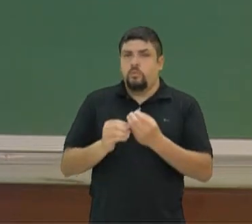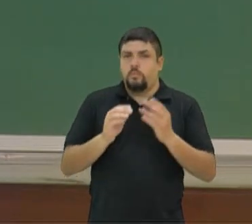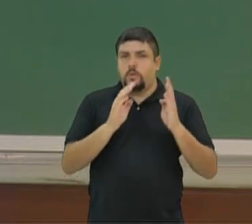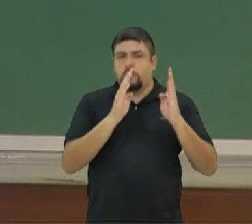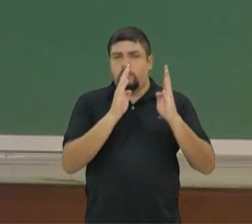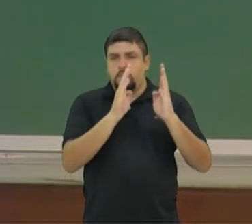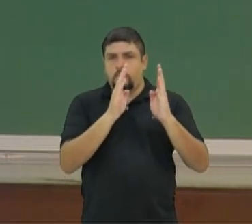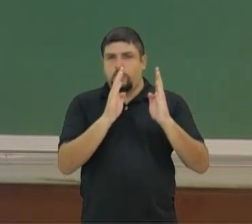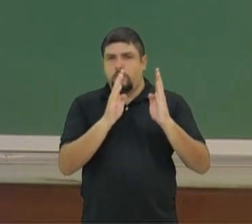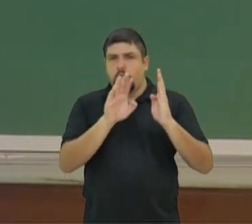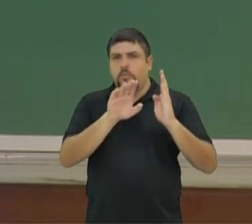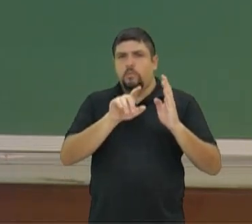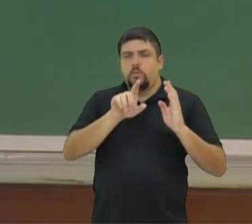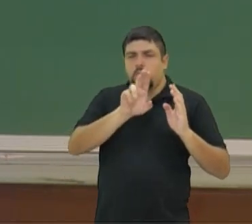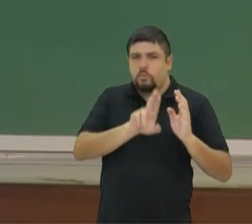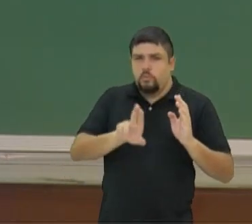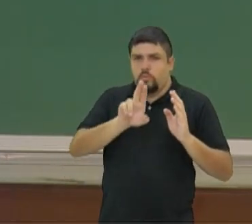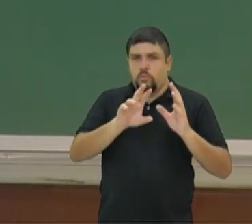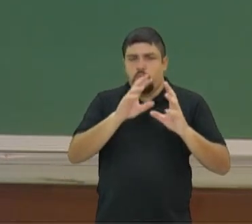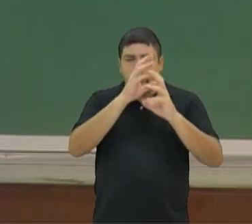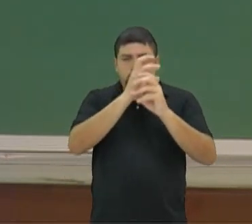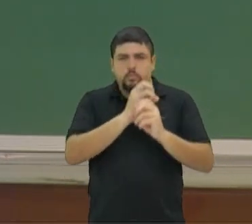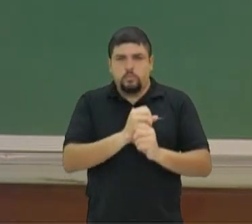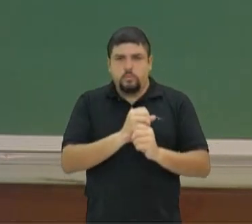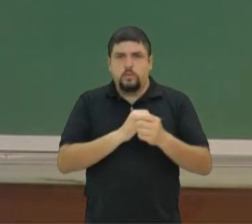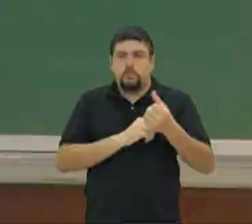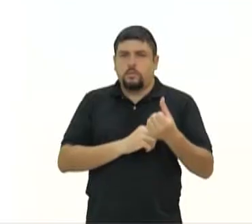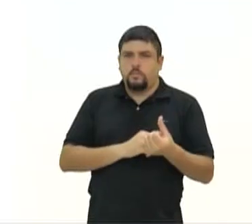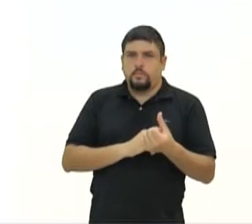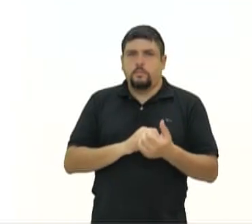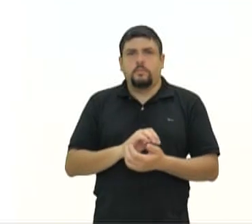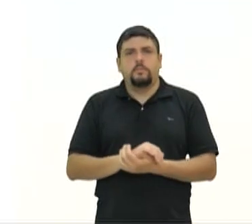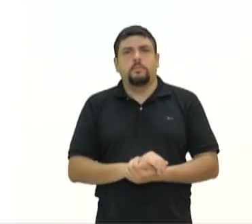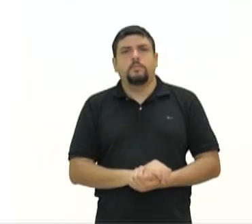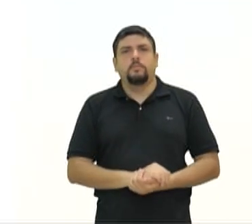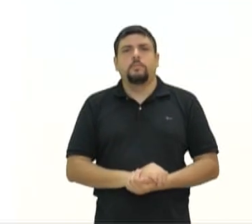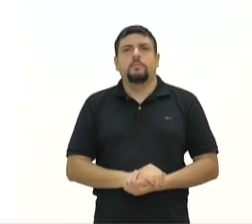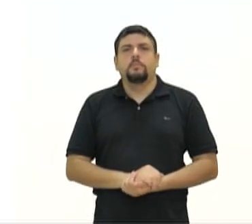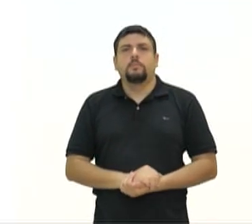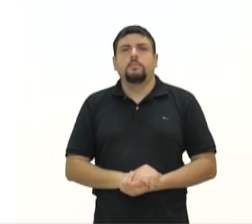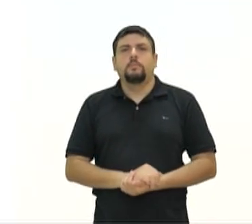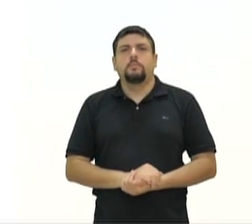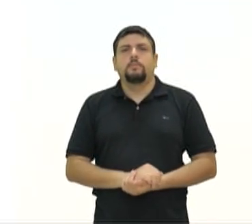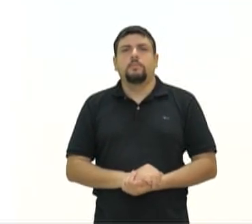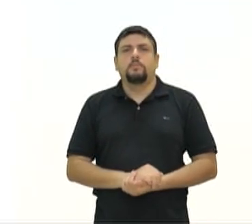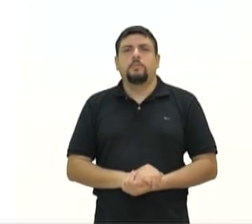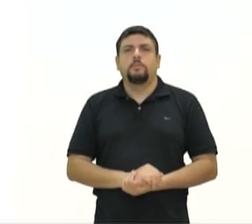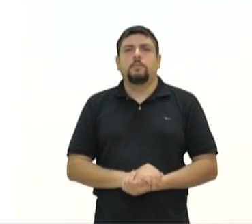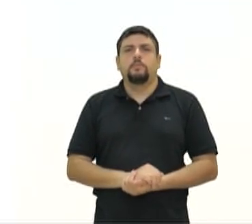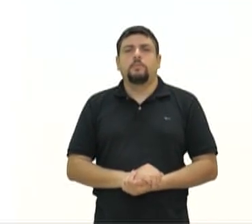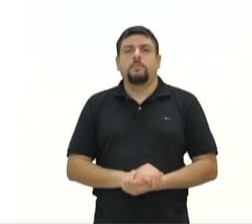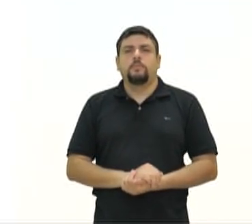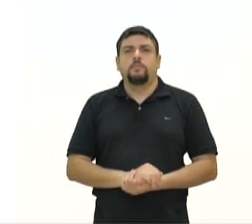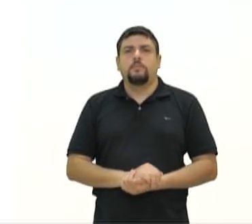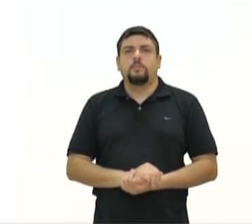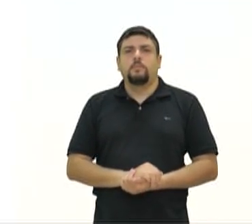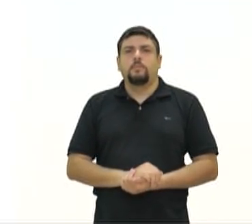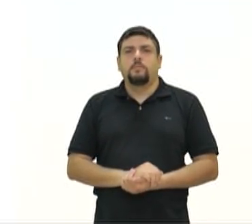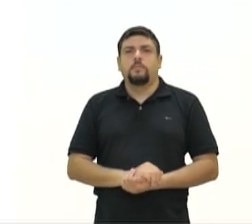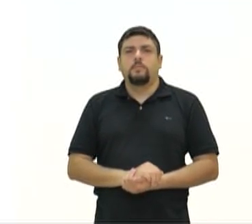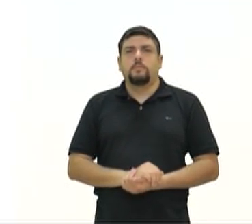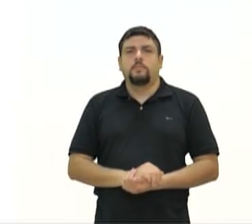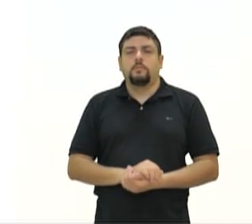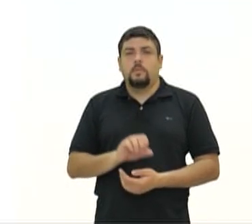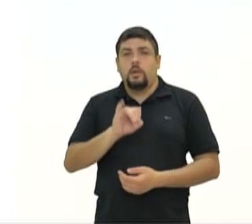vou multiplicar a parte trigonométrica depois dos módulos. Quando eu vou multiplicar cosseno de π